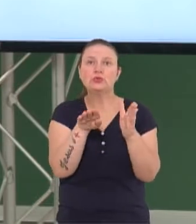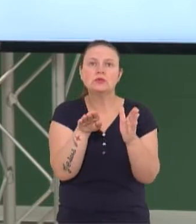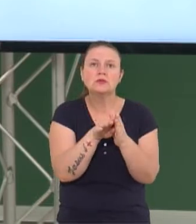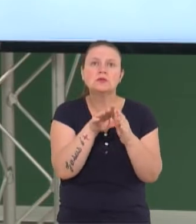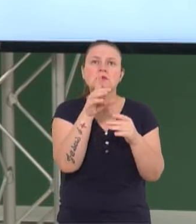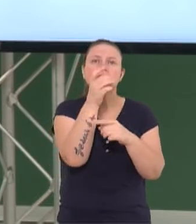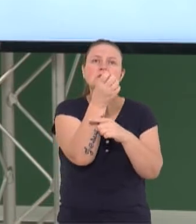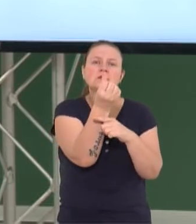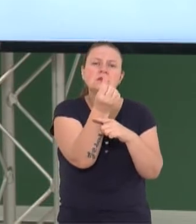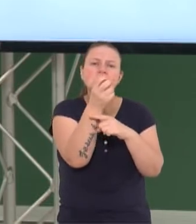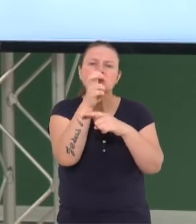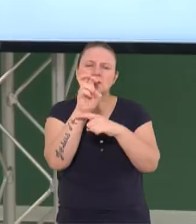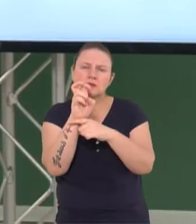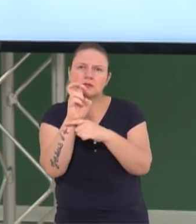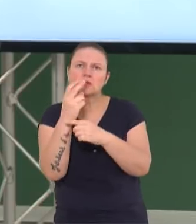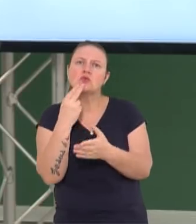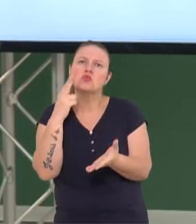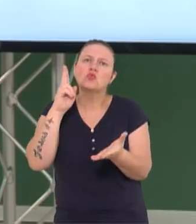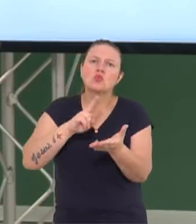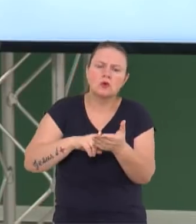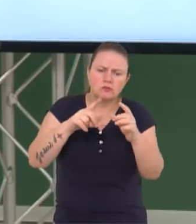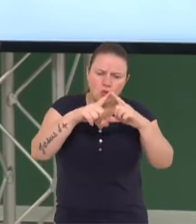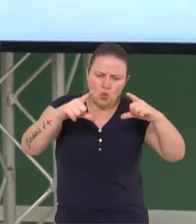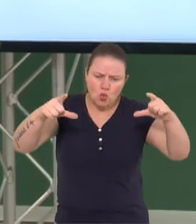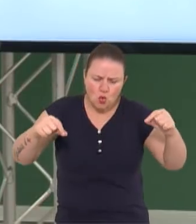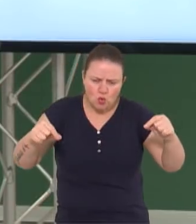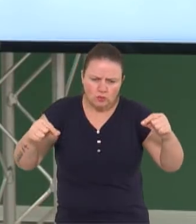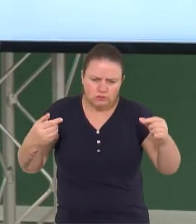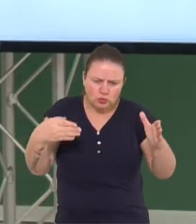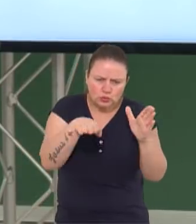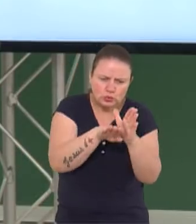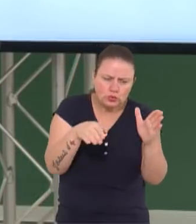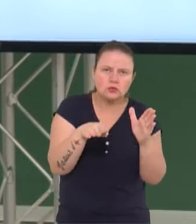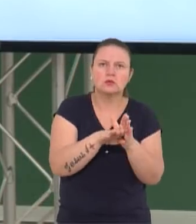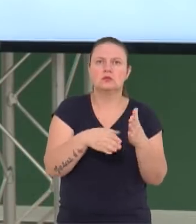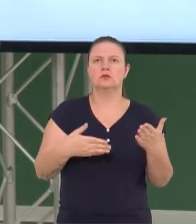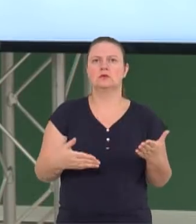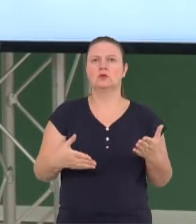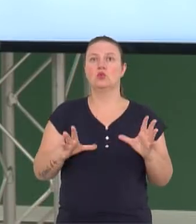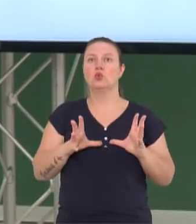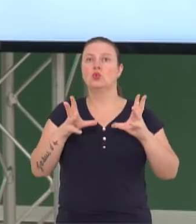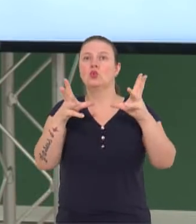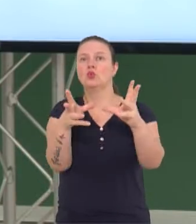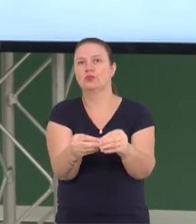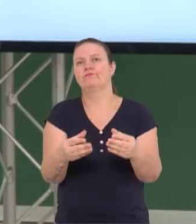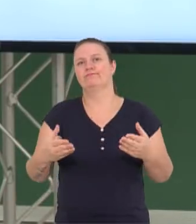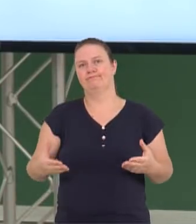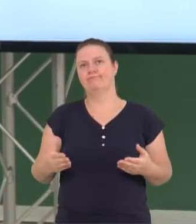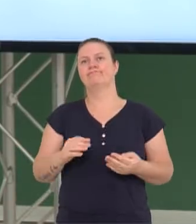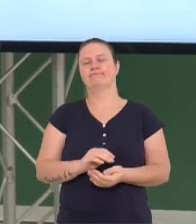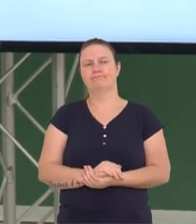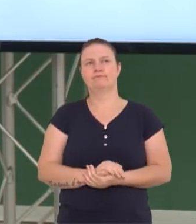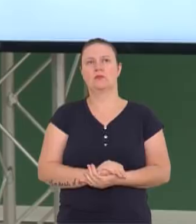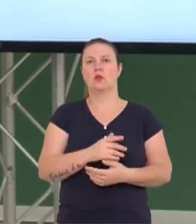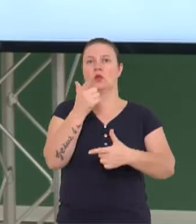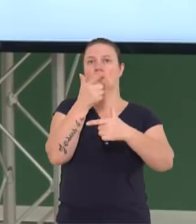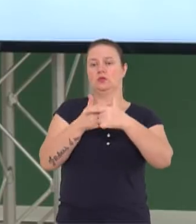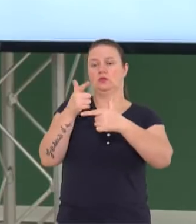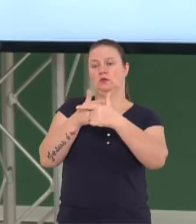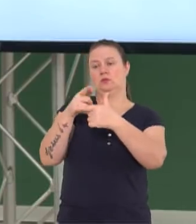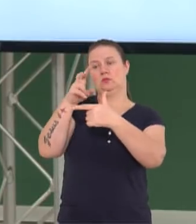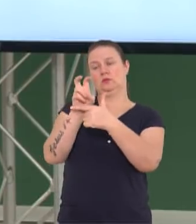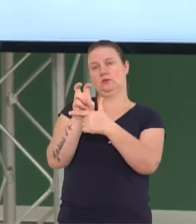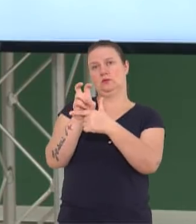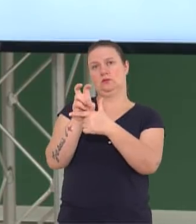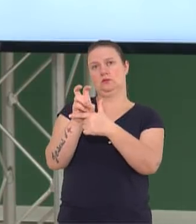em 5 partes, porque os 65 representam o todo que chegou. Então, vou dividir em 5 partes e considerar